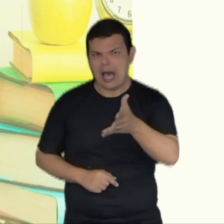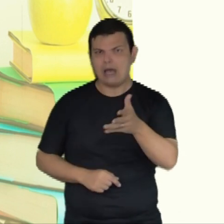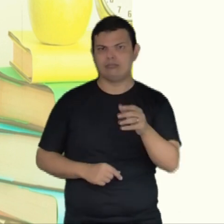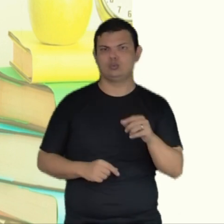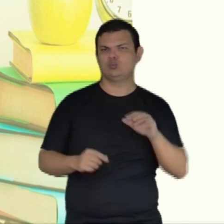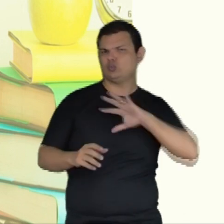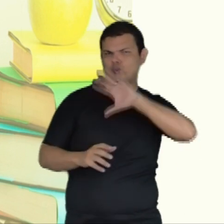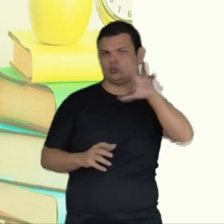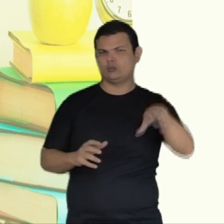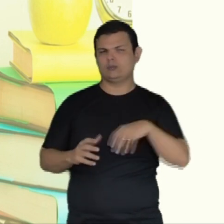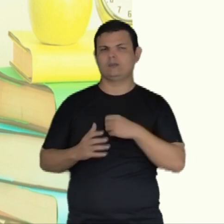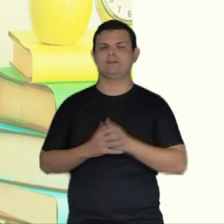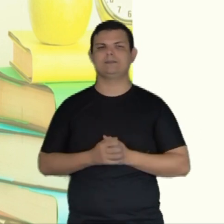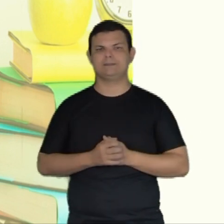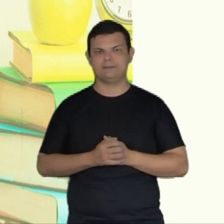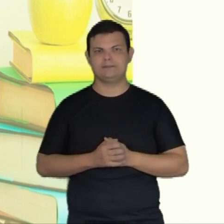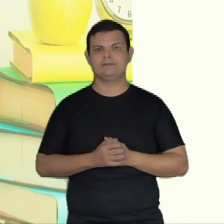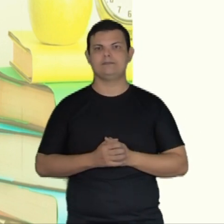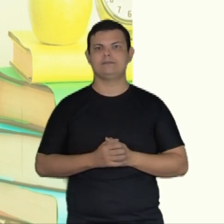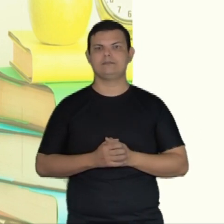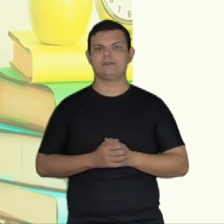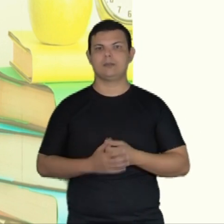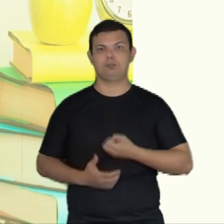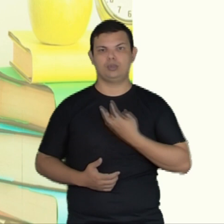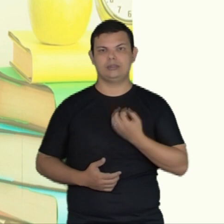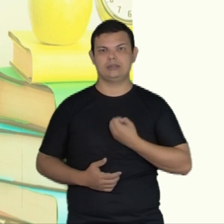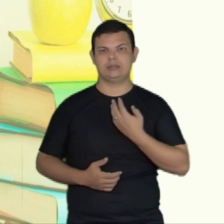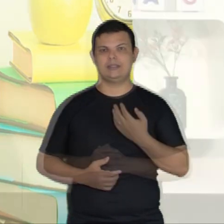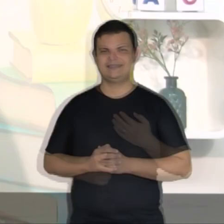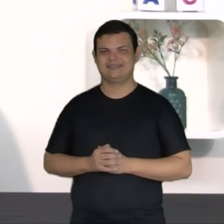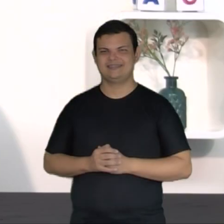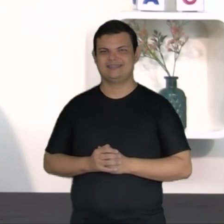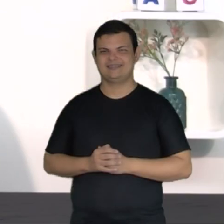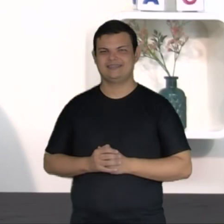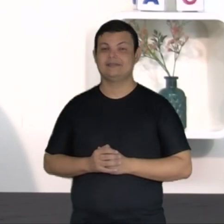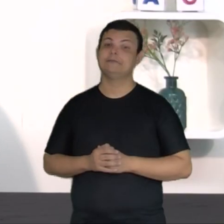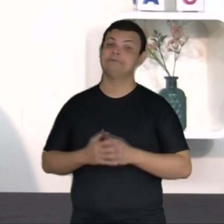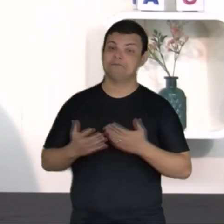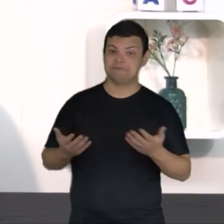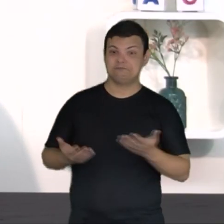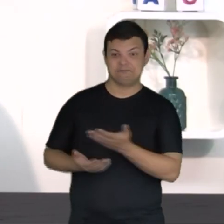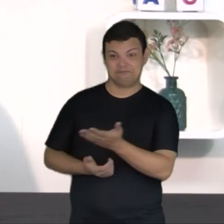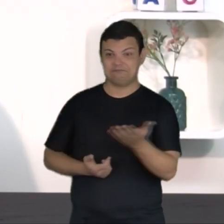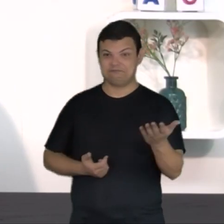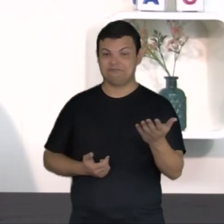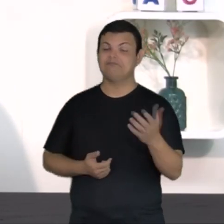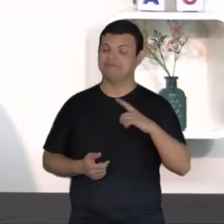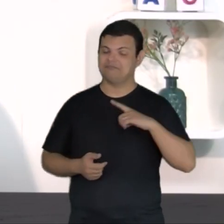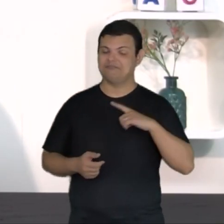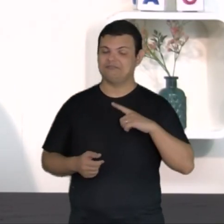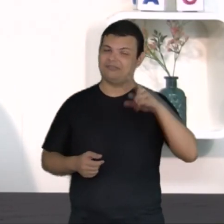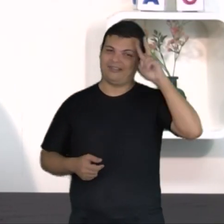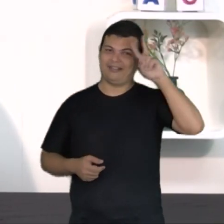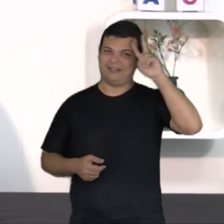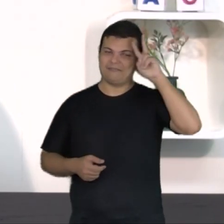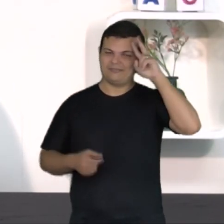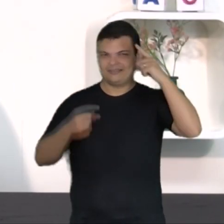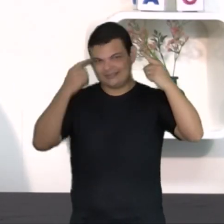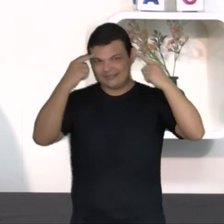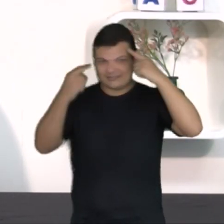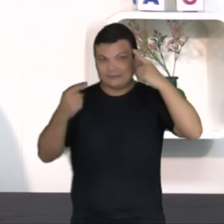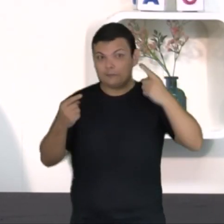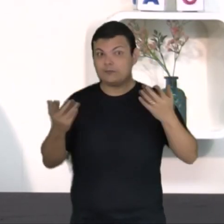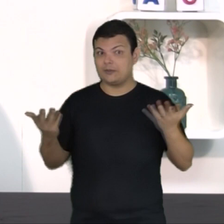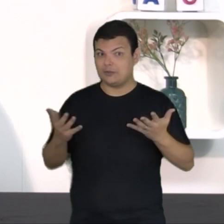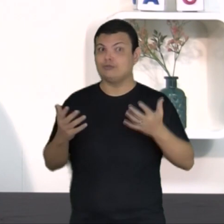De Adriano Bitarange Neto, poesia dos pés à cabeça. Bom, garotada, feita essa pequena lembrança, agora